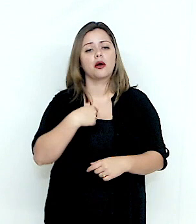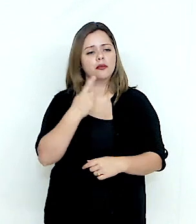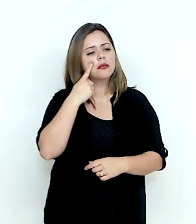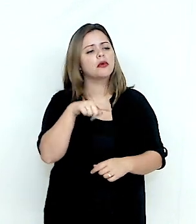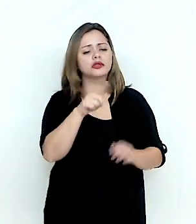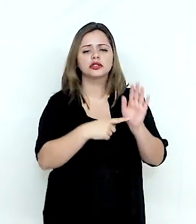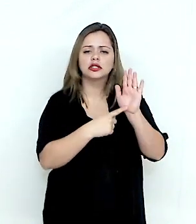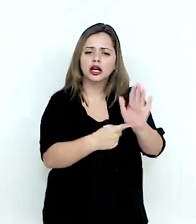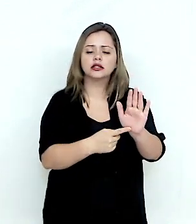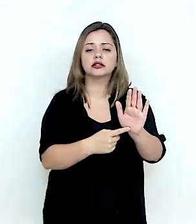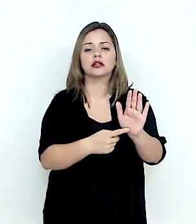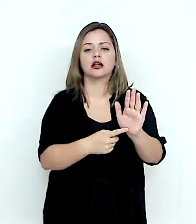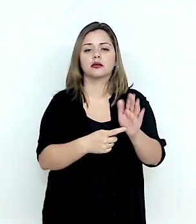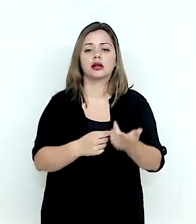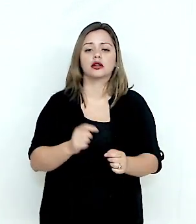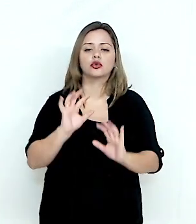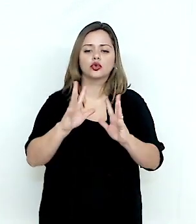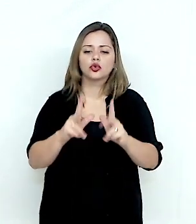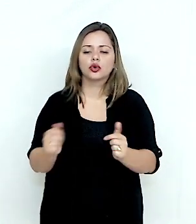a sua agenda ofensiva, né?